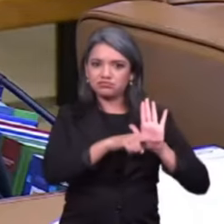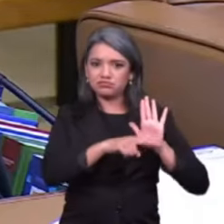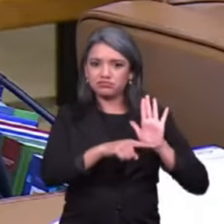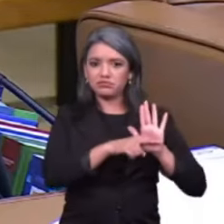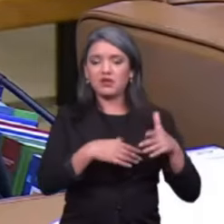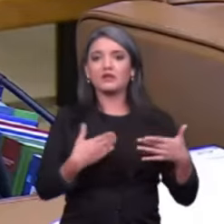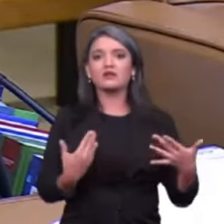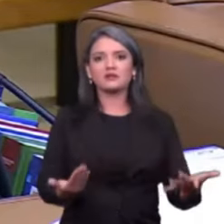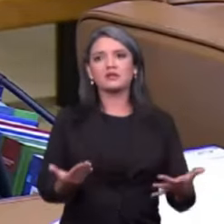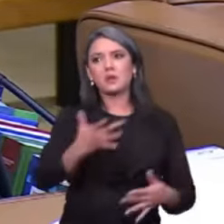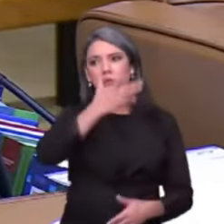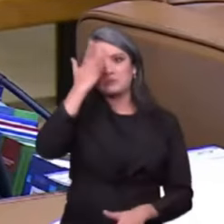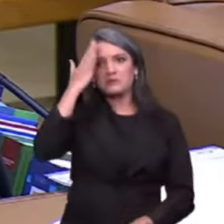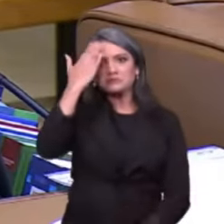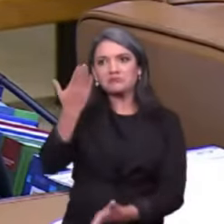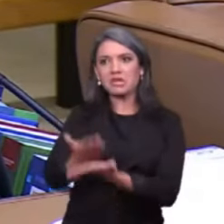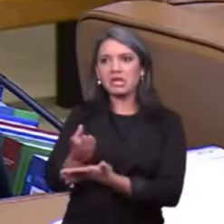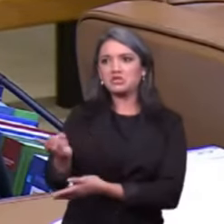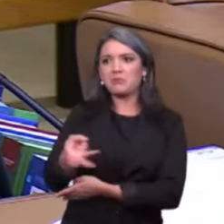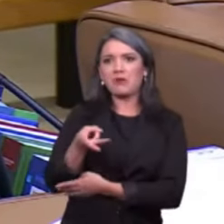o baixo risco da maconha